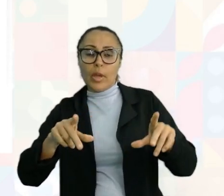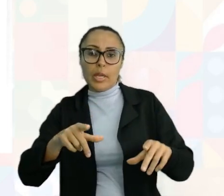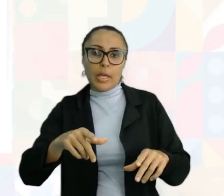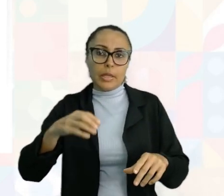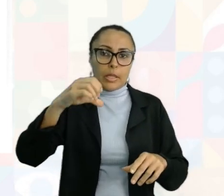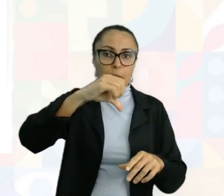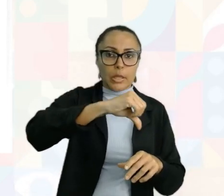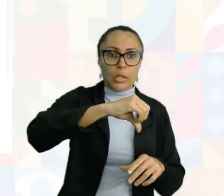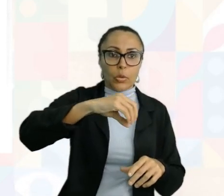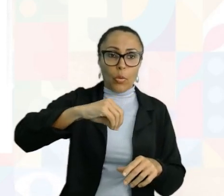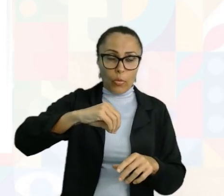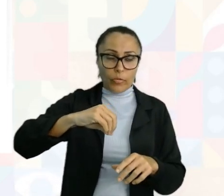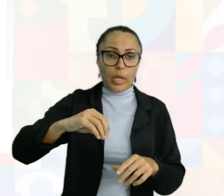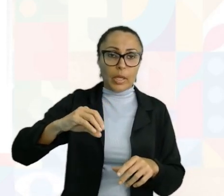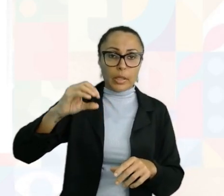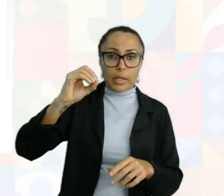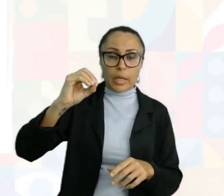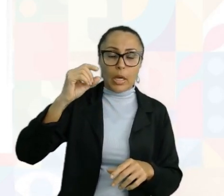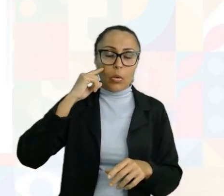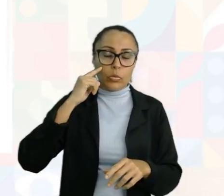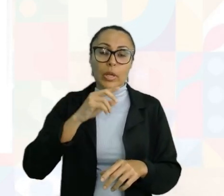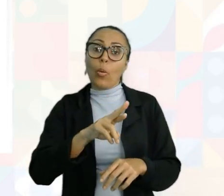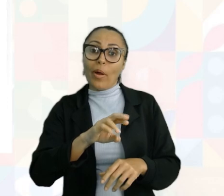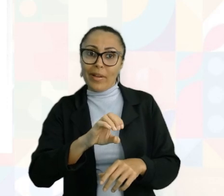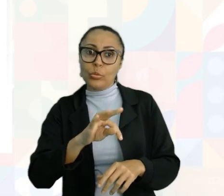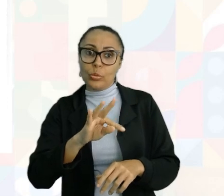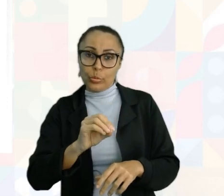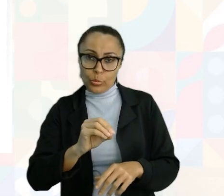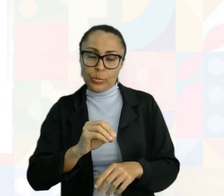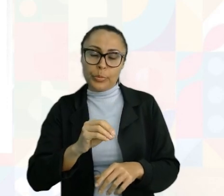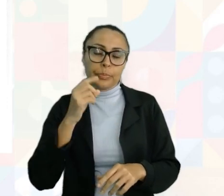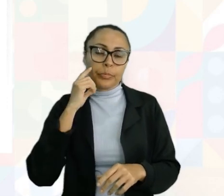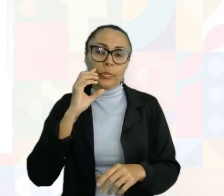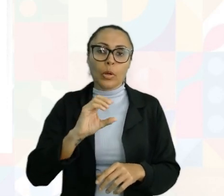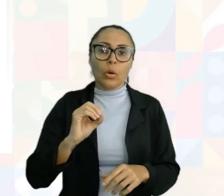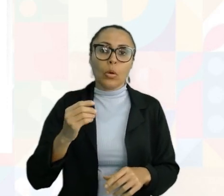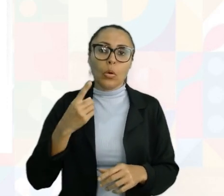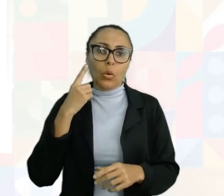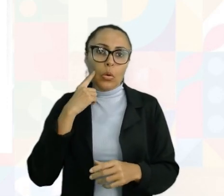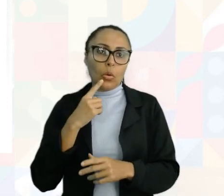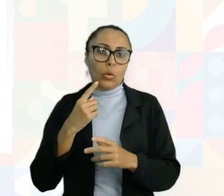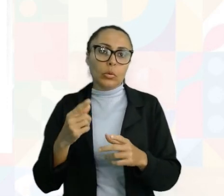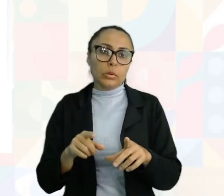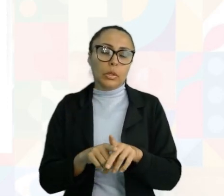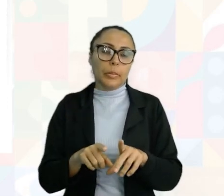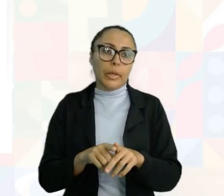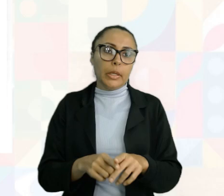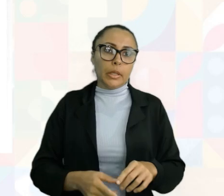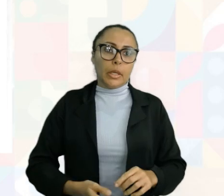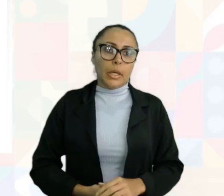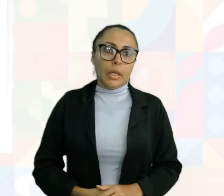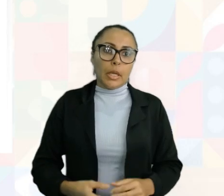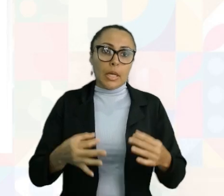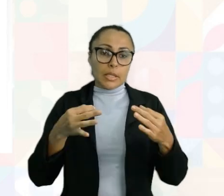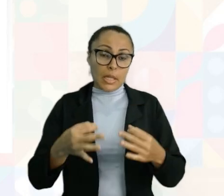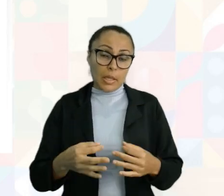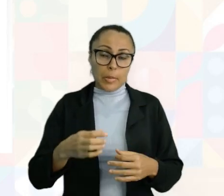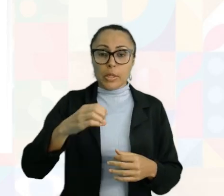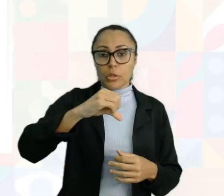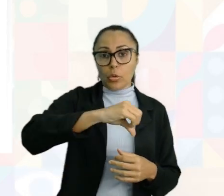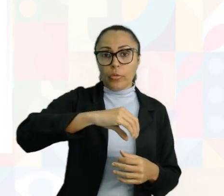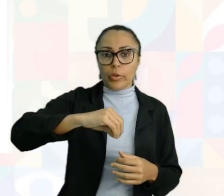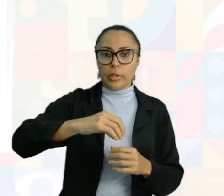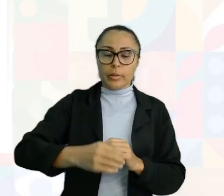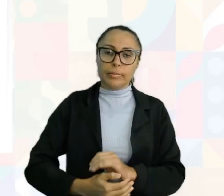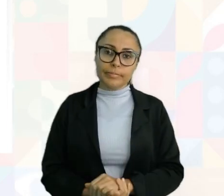graus, né? O ângulo reto, 90, ou a projeção ortogonal, quando é exatamente 90 graus,